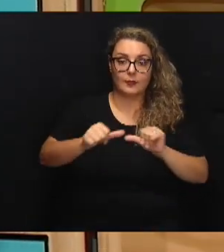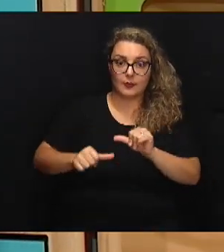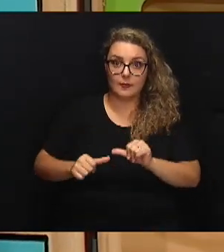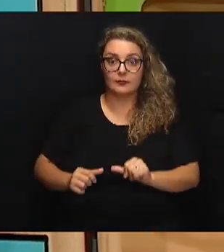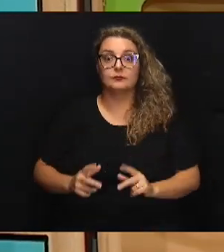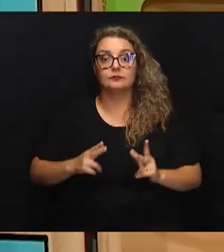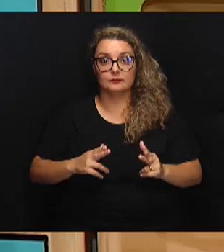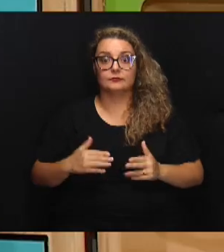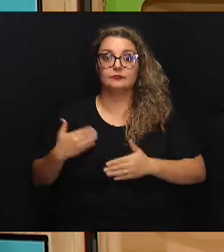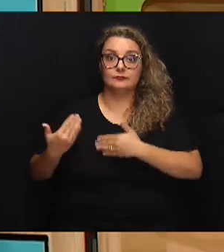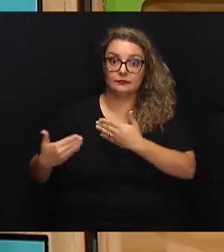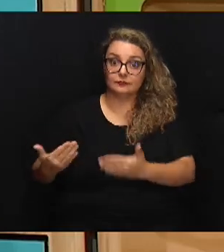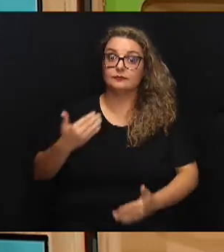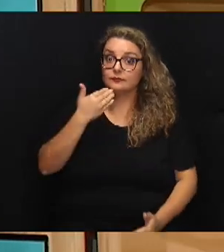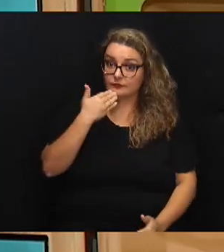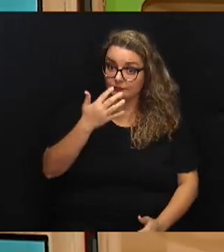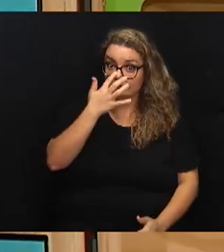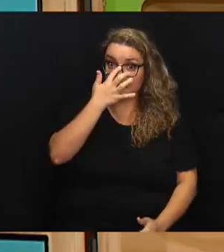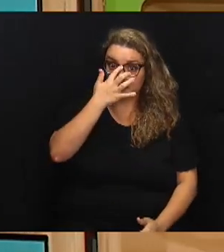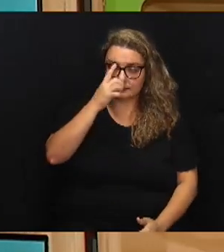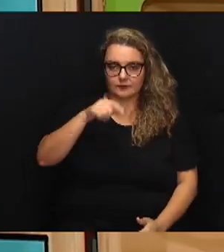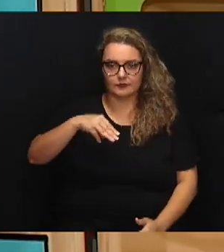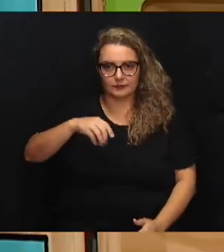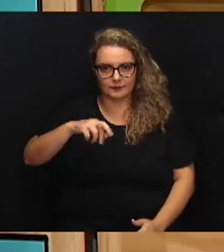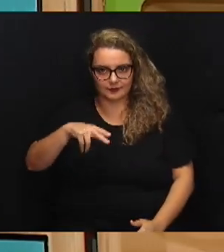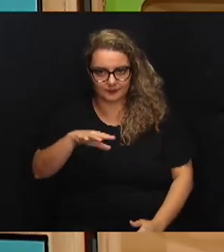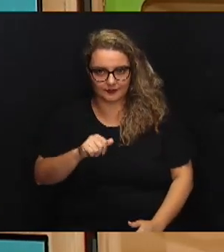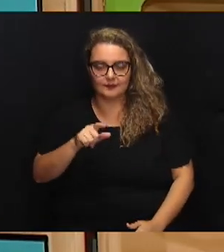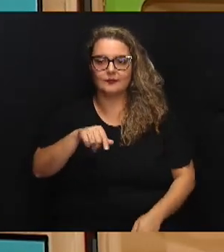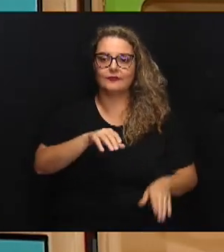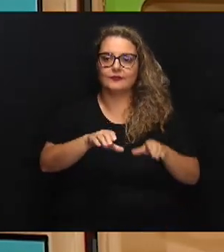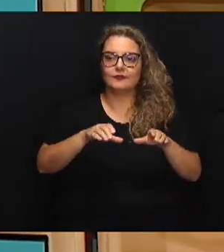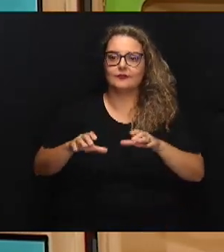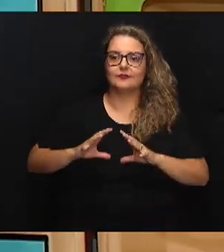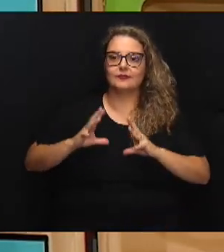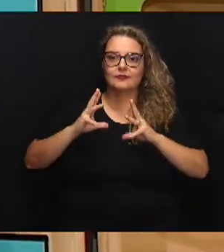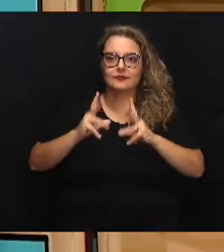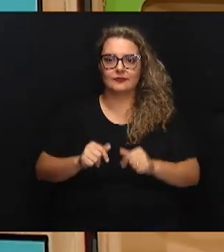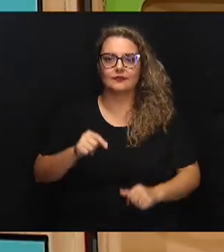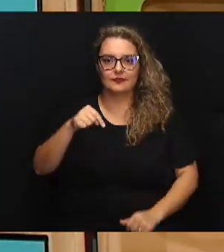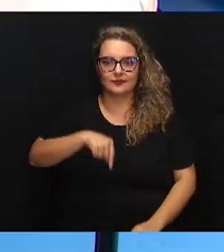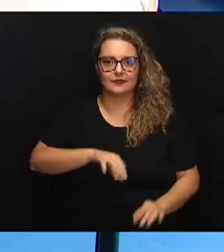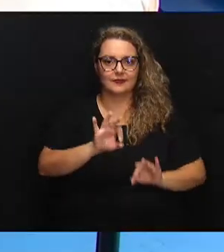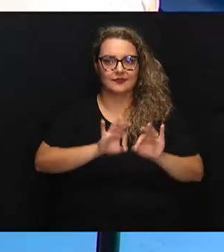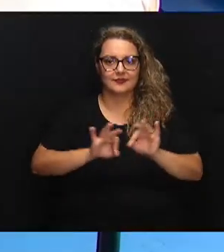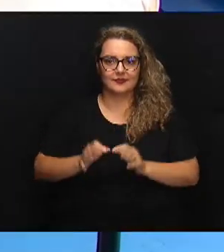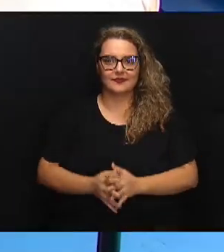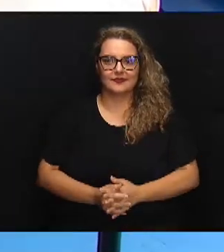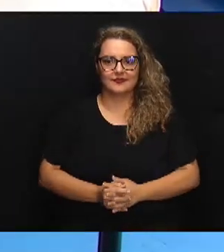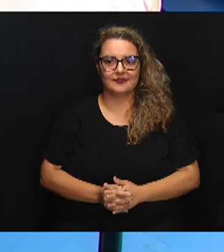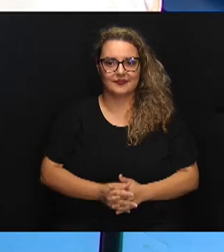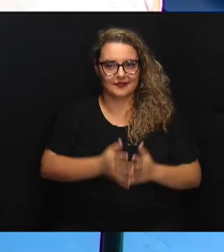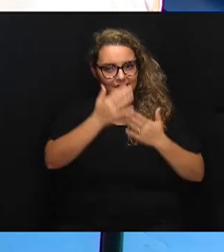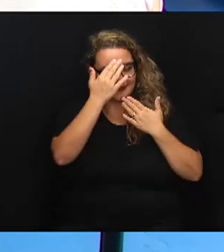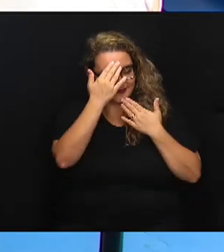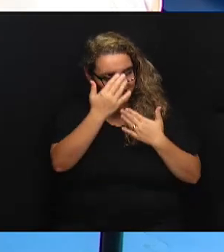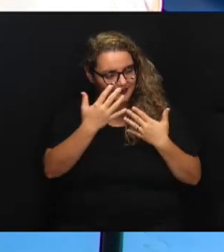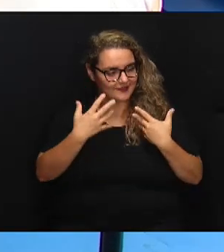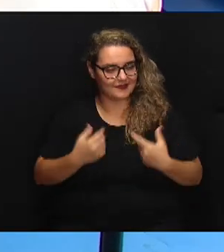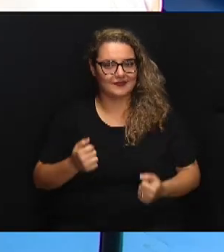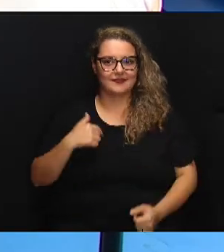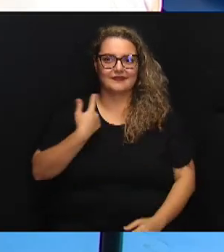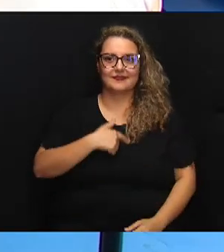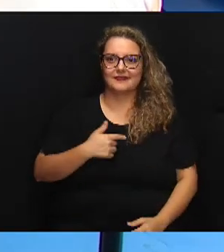que o tempo foi pedindo, é a Márcia Barbosa, que é a coordenadora geral aqui da organização. Muito obrigada por nos receber